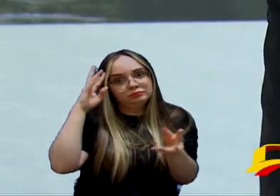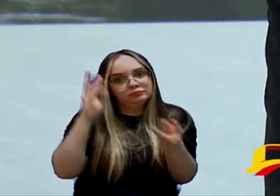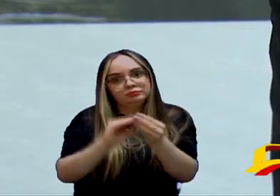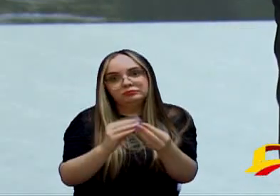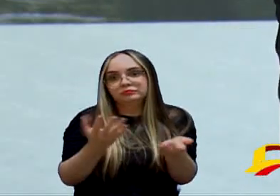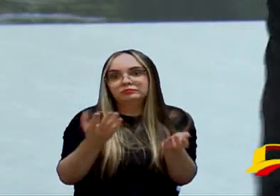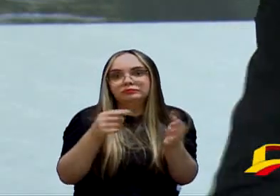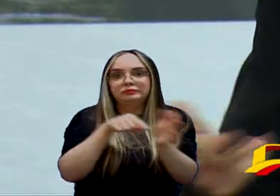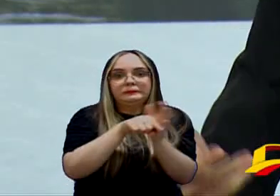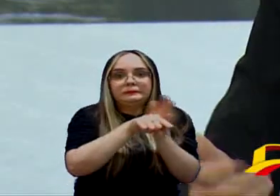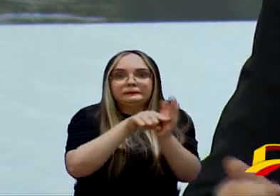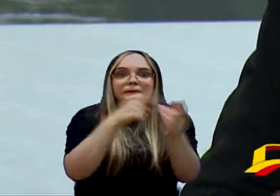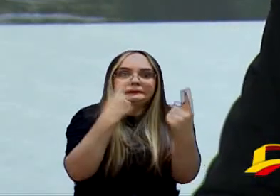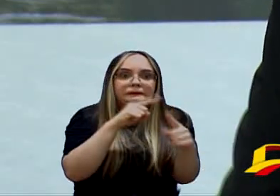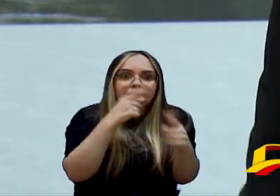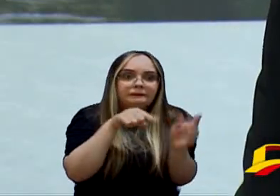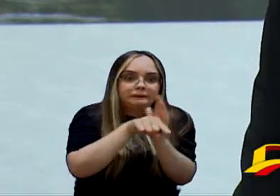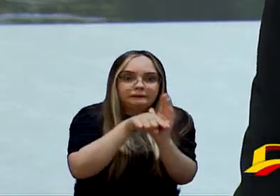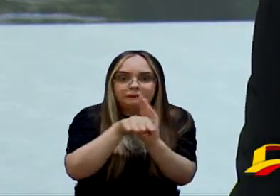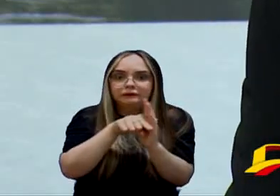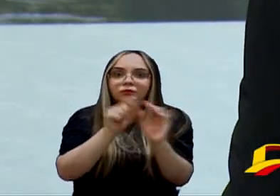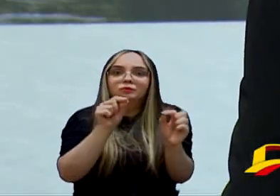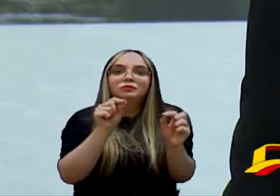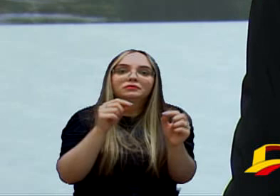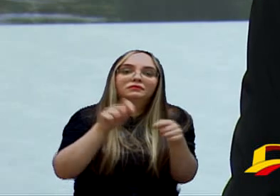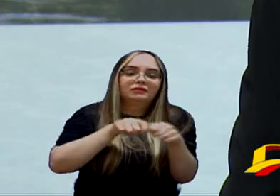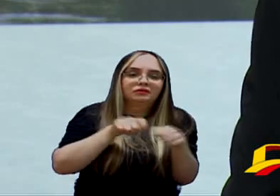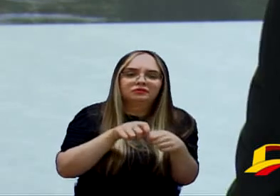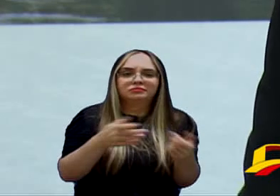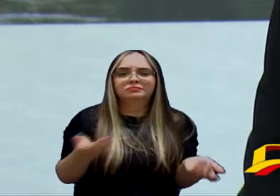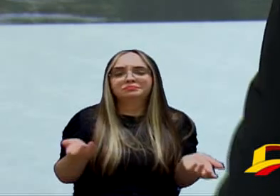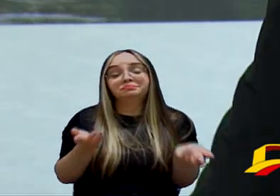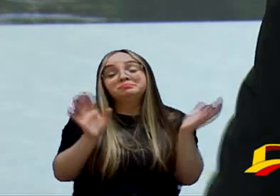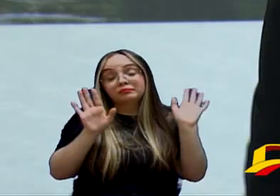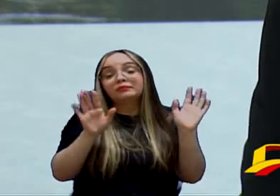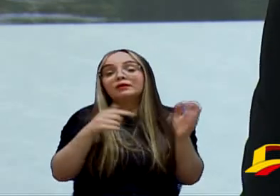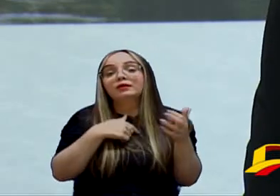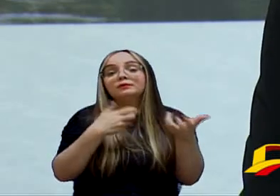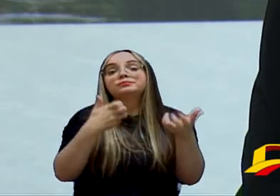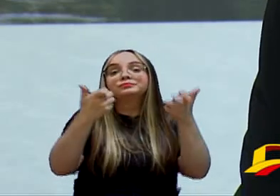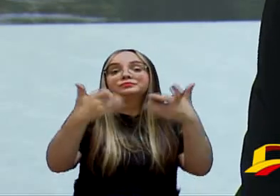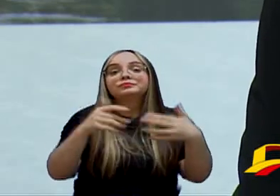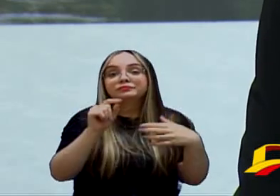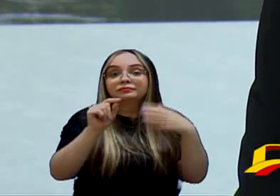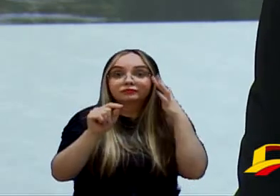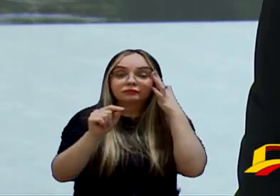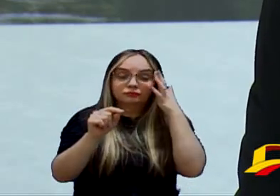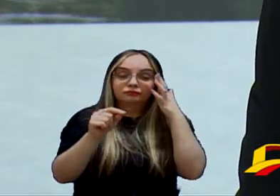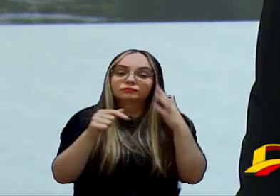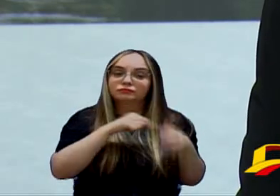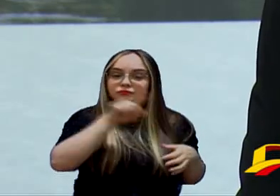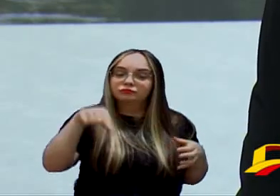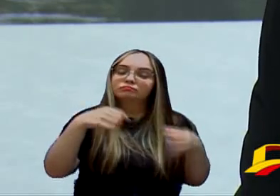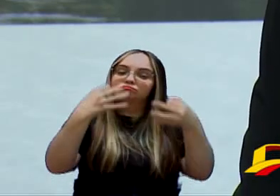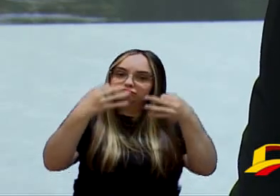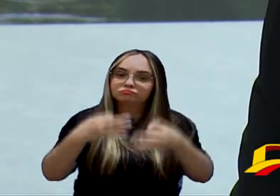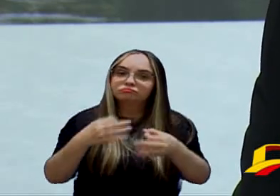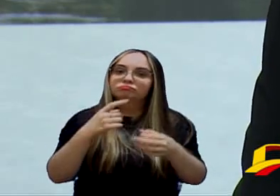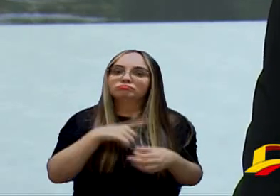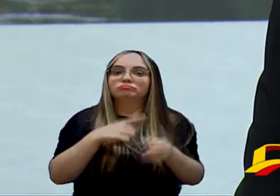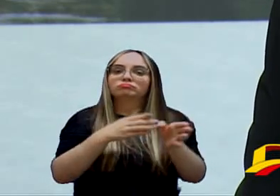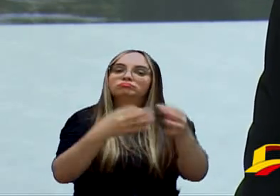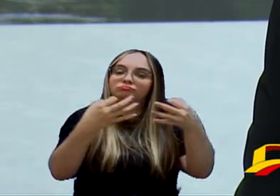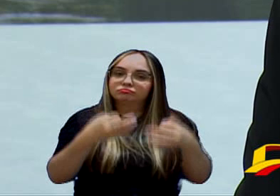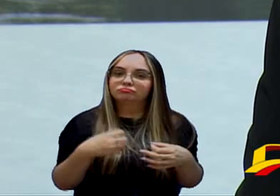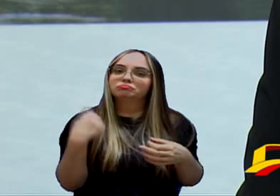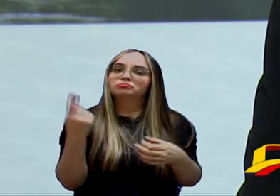perseguindo olhando que a gente tem feito mas o que eu quero dizer é que a gente tá no caminho certo nós estamos